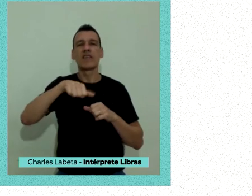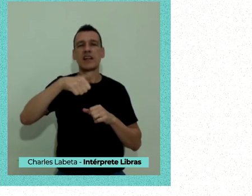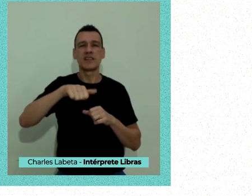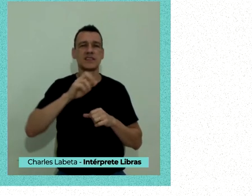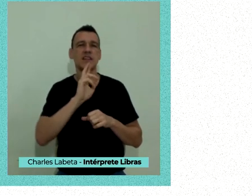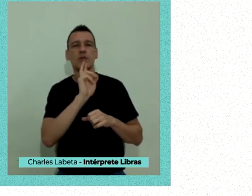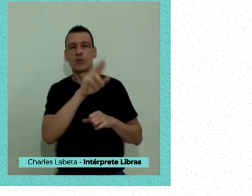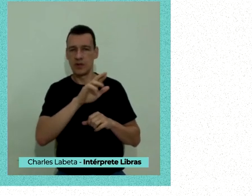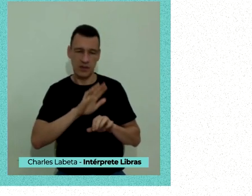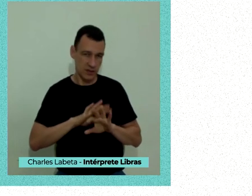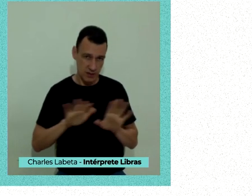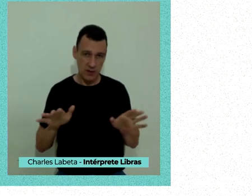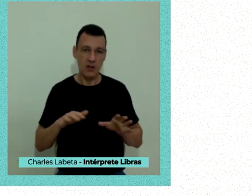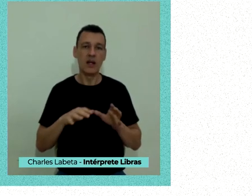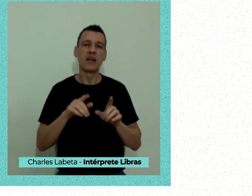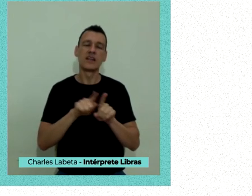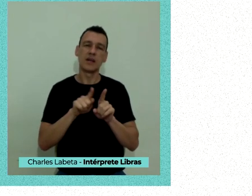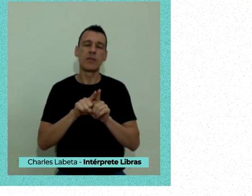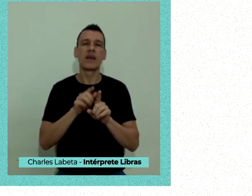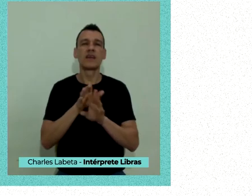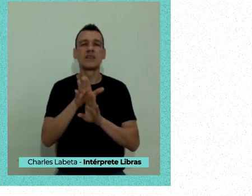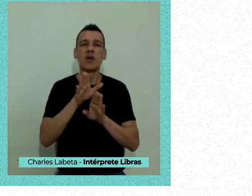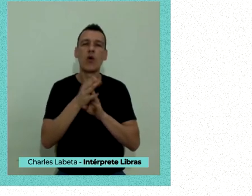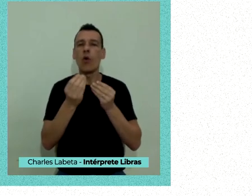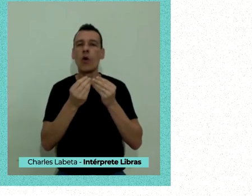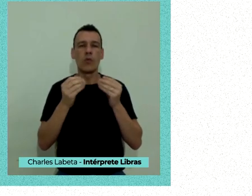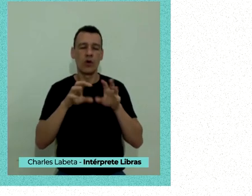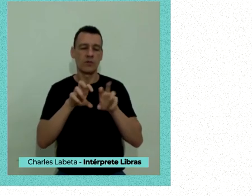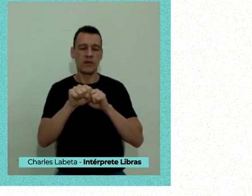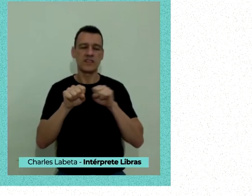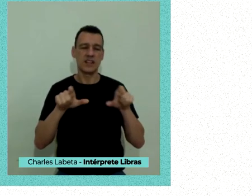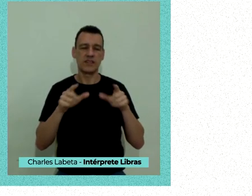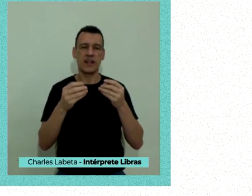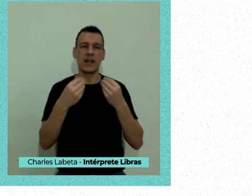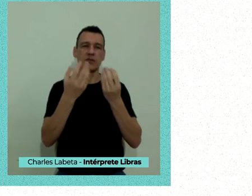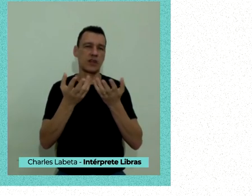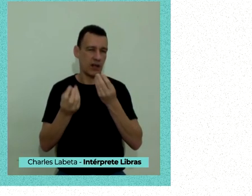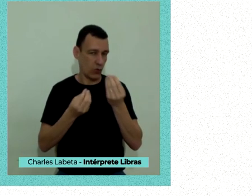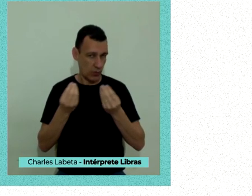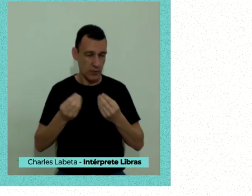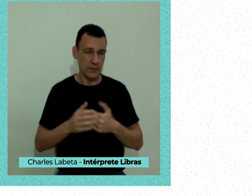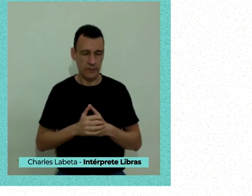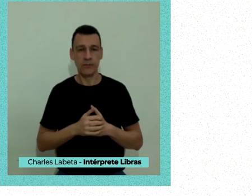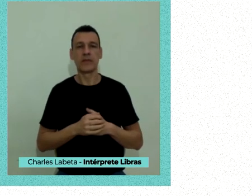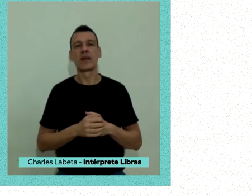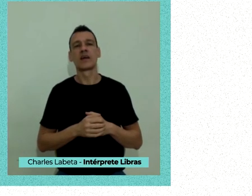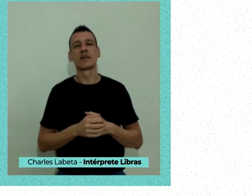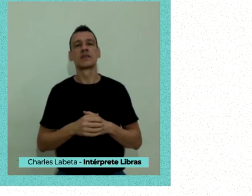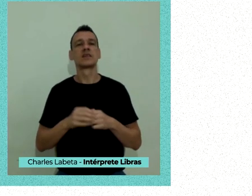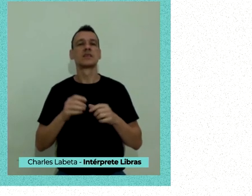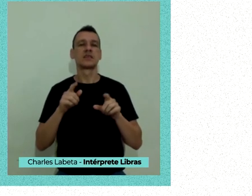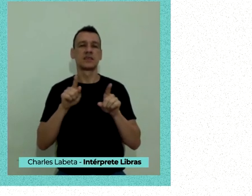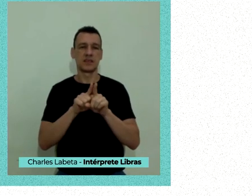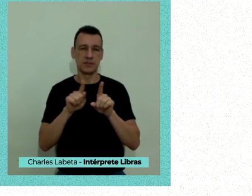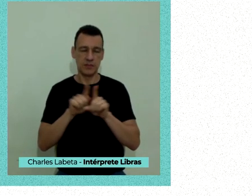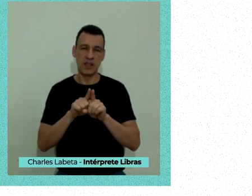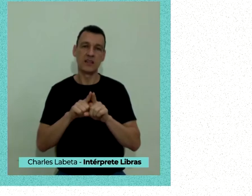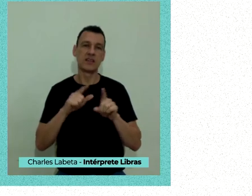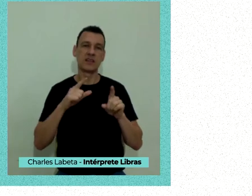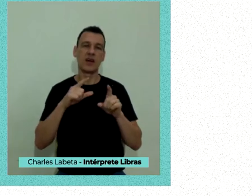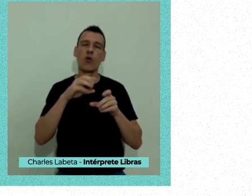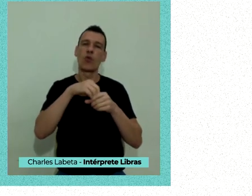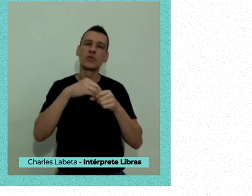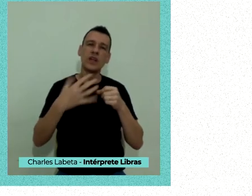e orientações para obter o certificado de participação. A gente também tem enviado conteúdos,